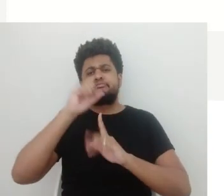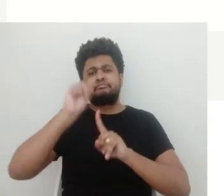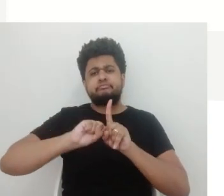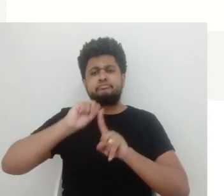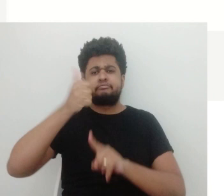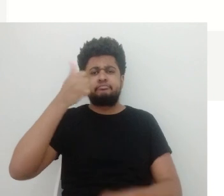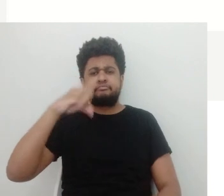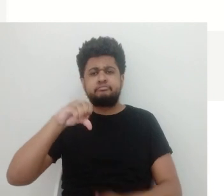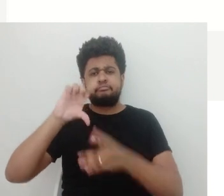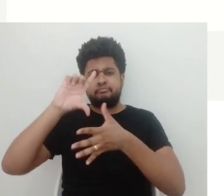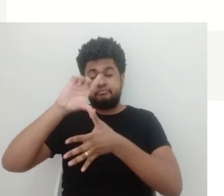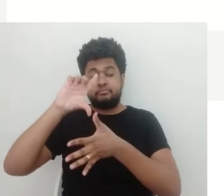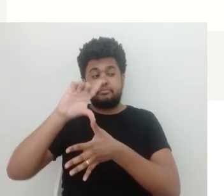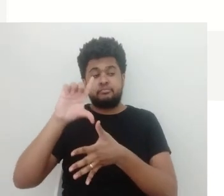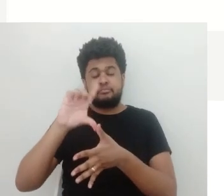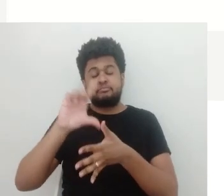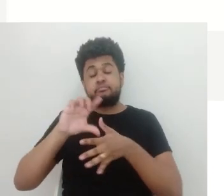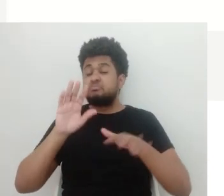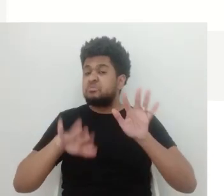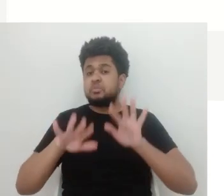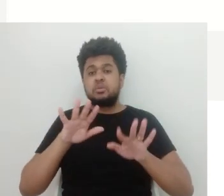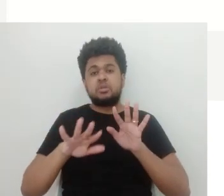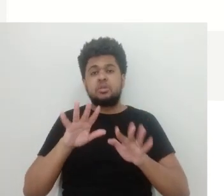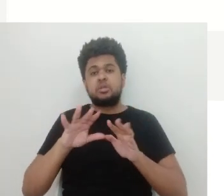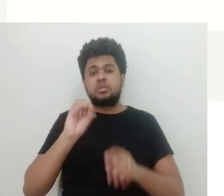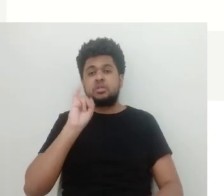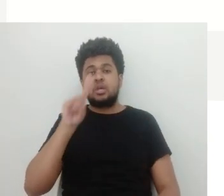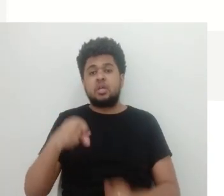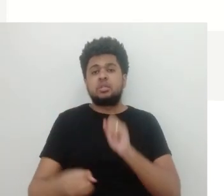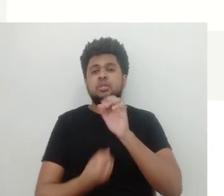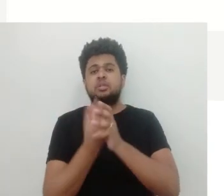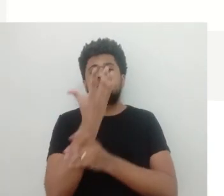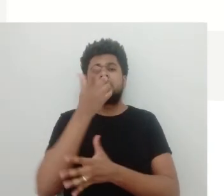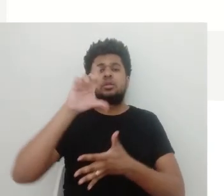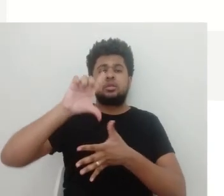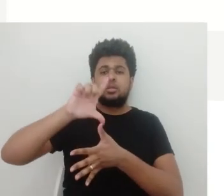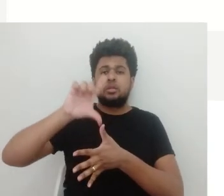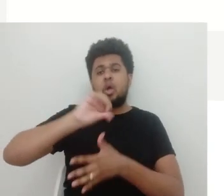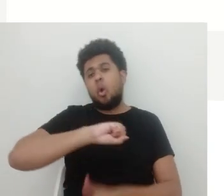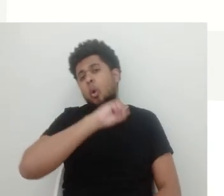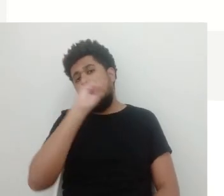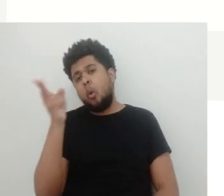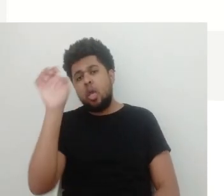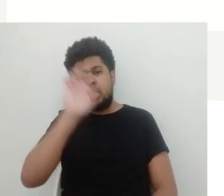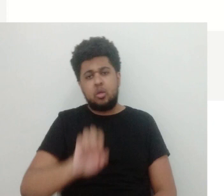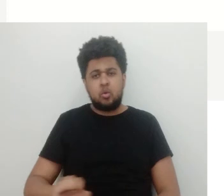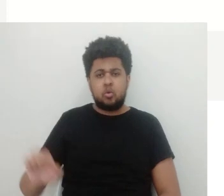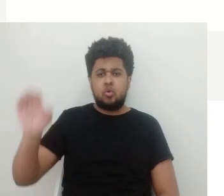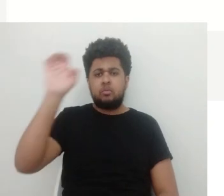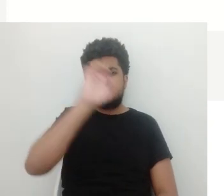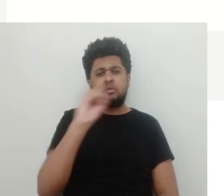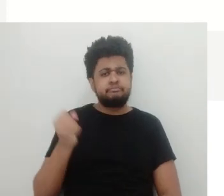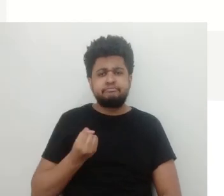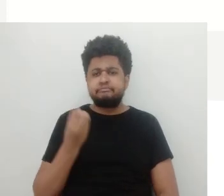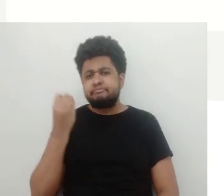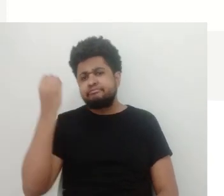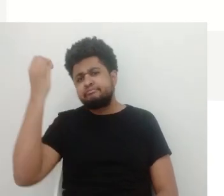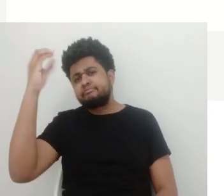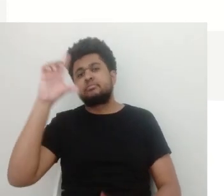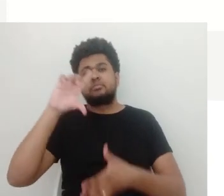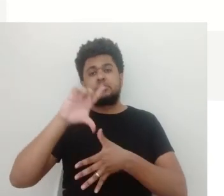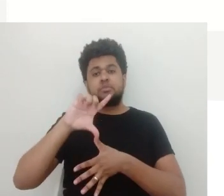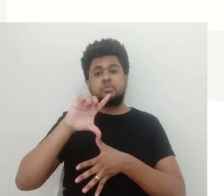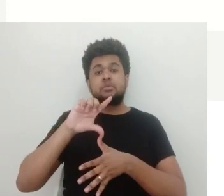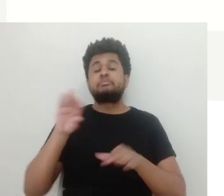pintar, sobretudo quando se voltavam para a representação visual da alteridade